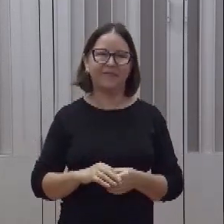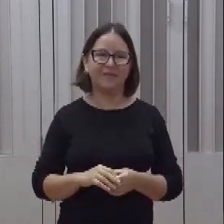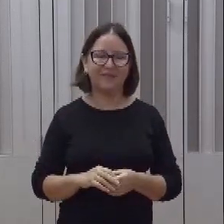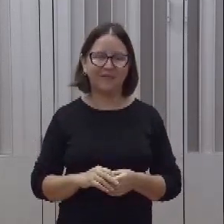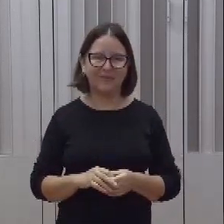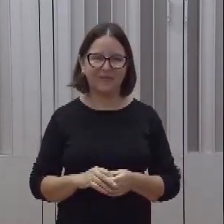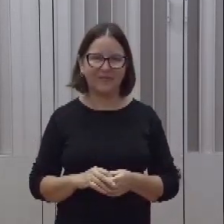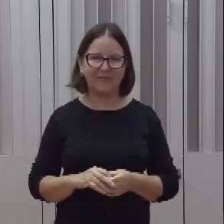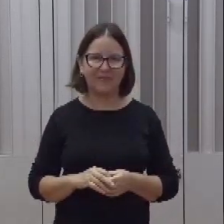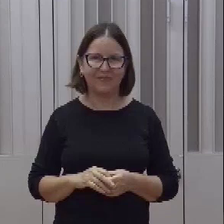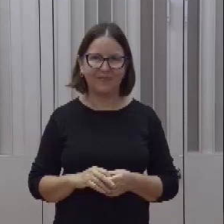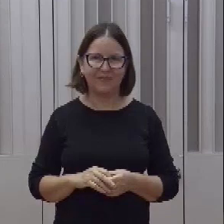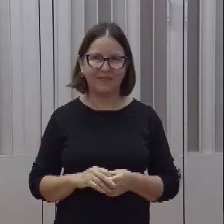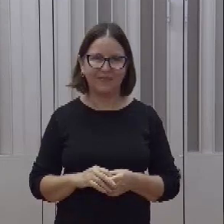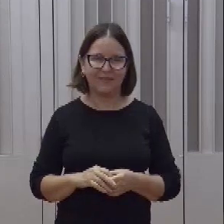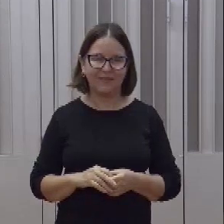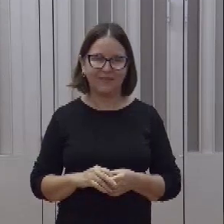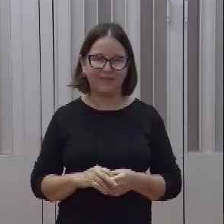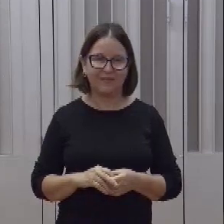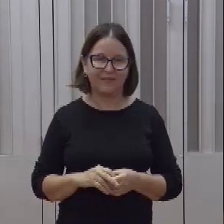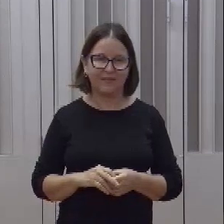intimidade.